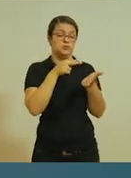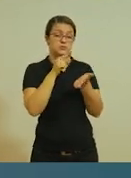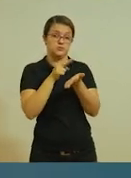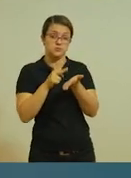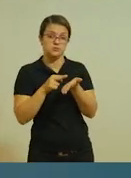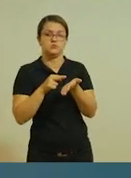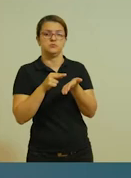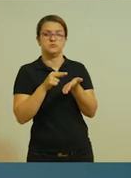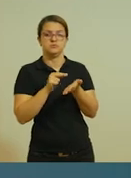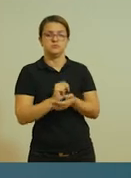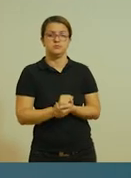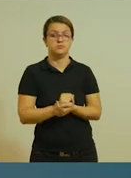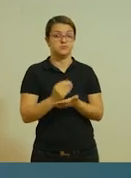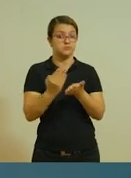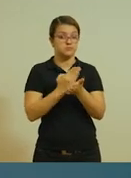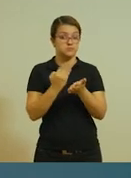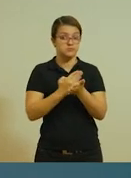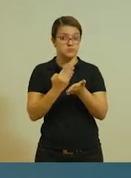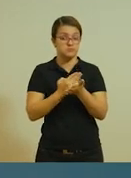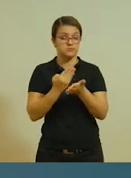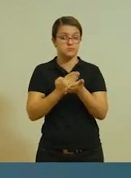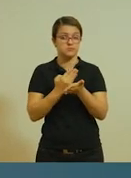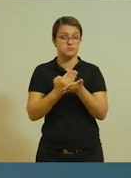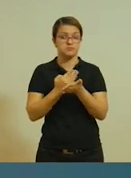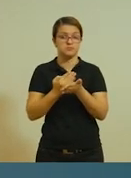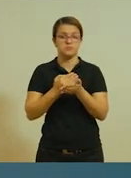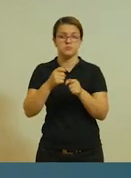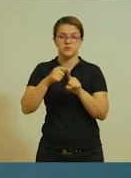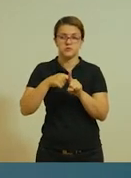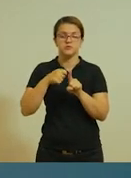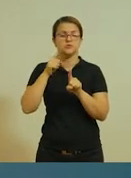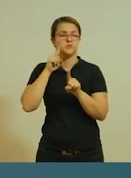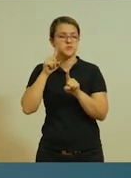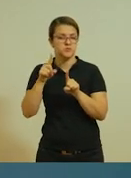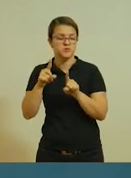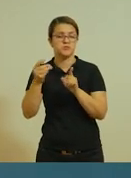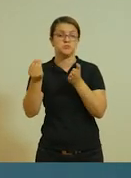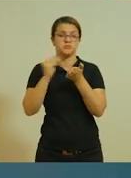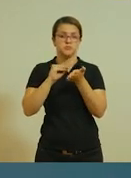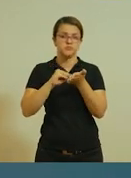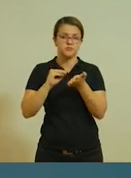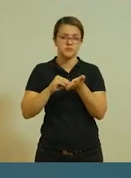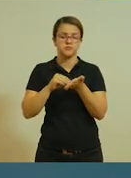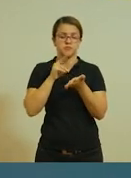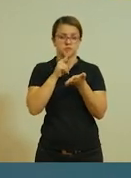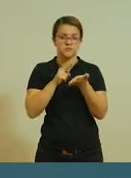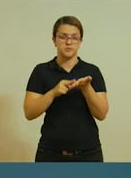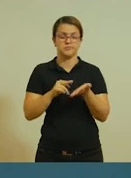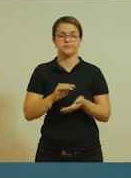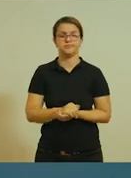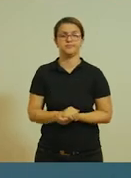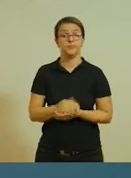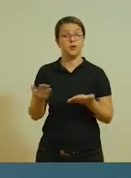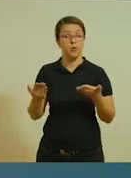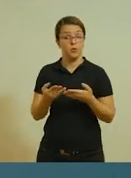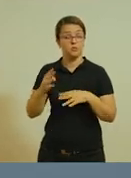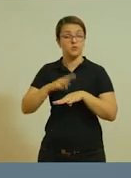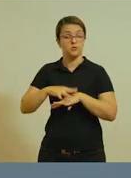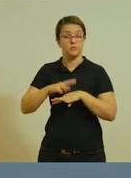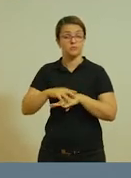no caderno de vocês e colocar a data que vocês estão realizando. Agora nós vamos para a